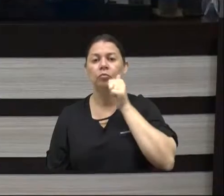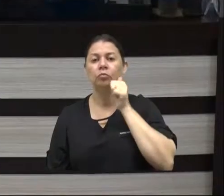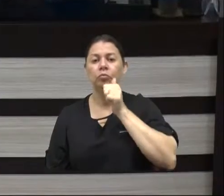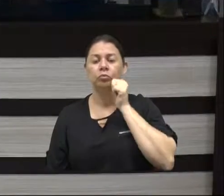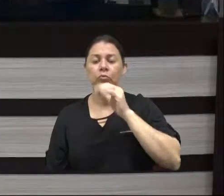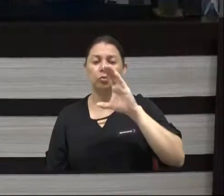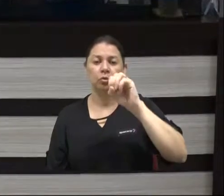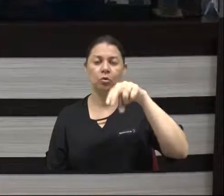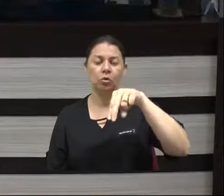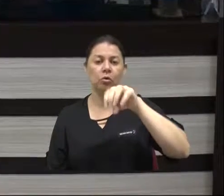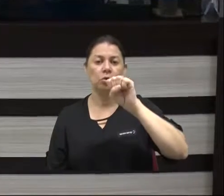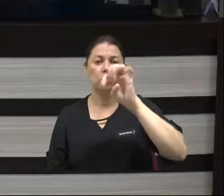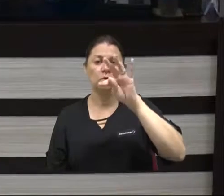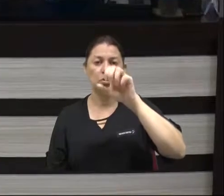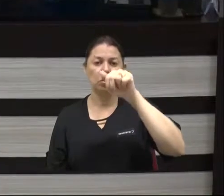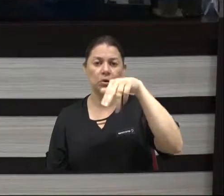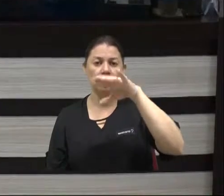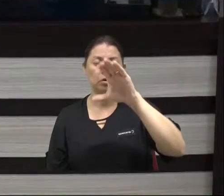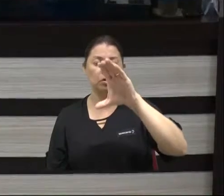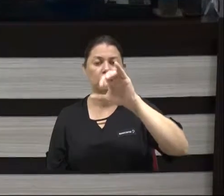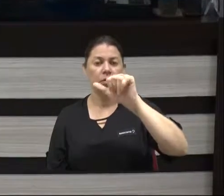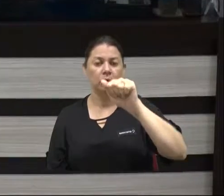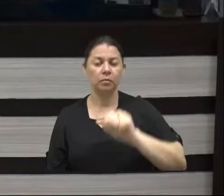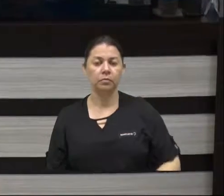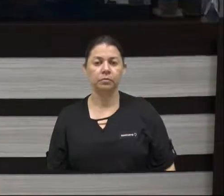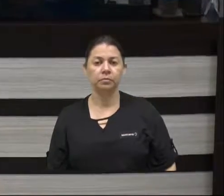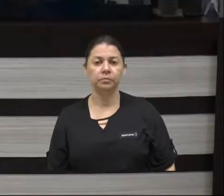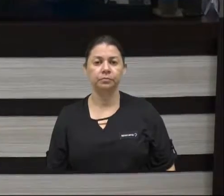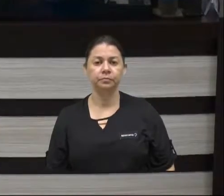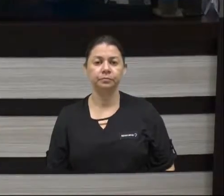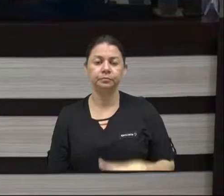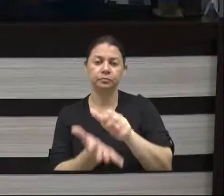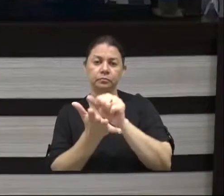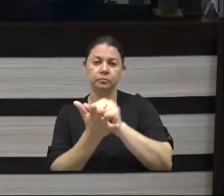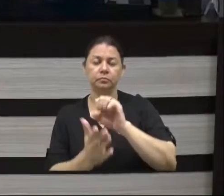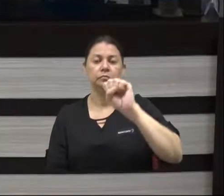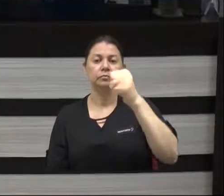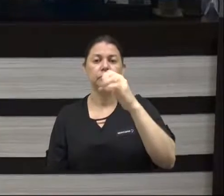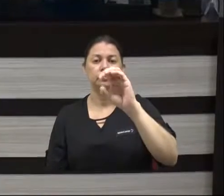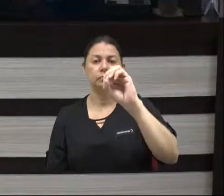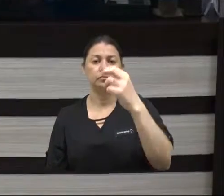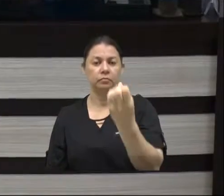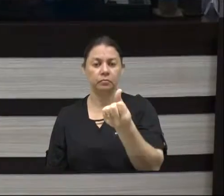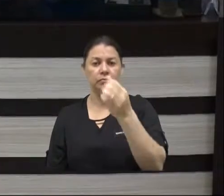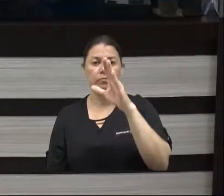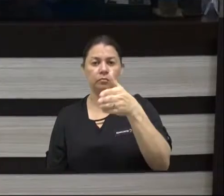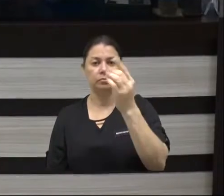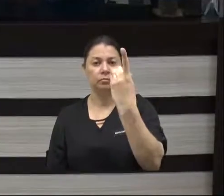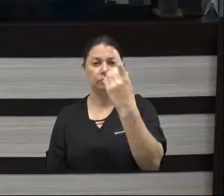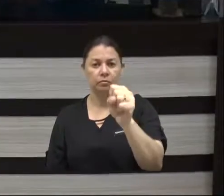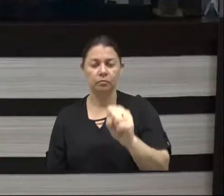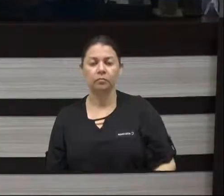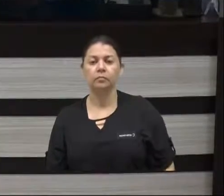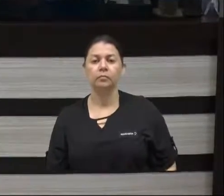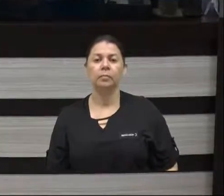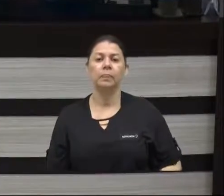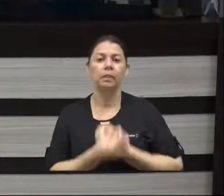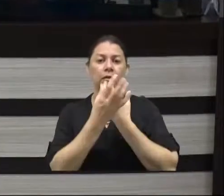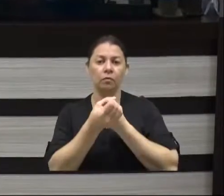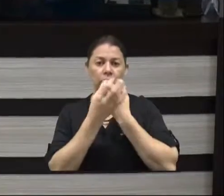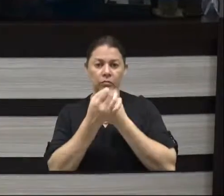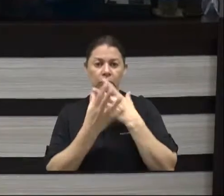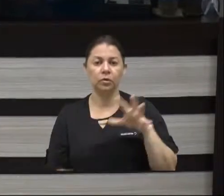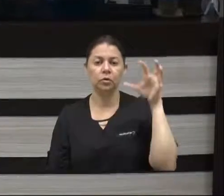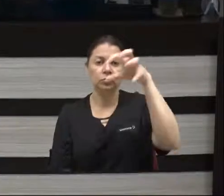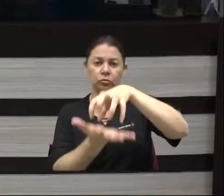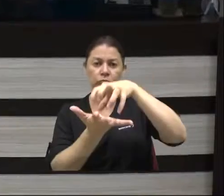Dutra. Em discussão. Não havendo executivo. Requerimento número 806/2018 requer informações do Poder Executivo sobre o Centro